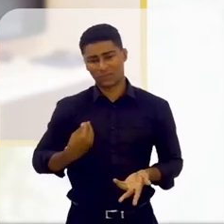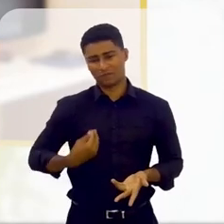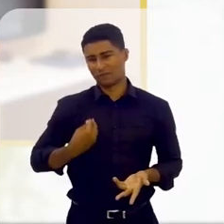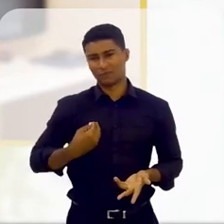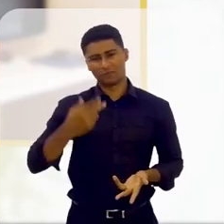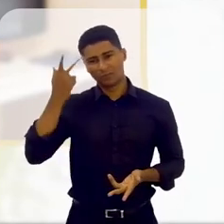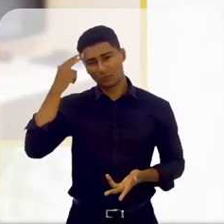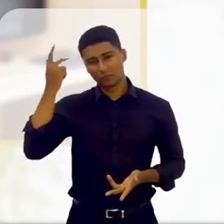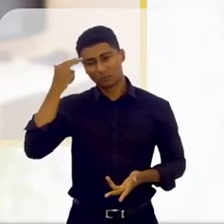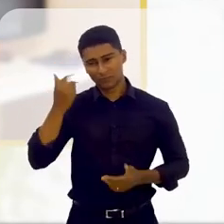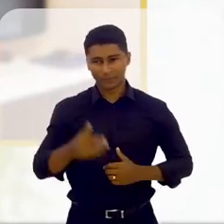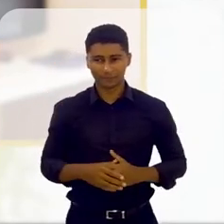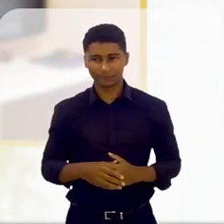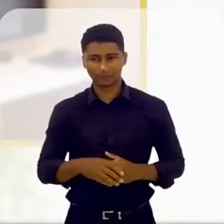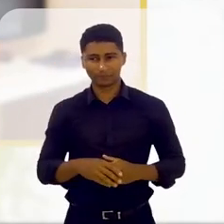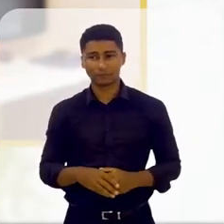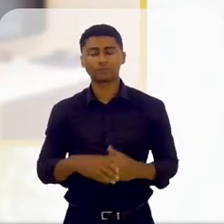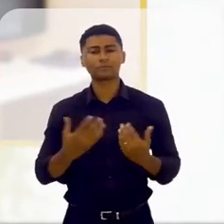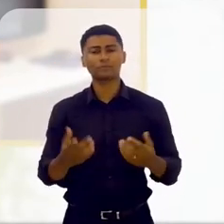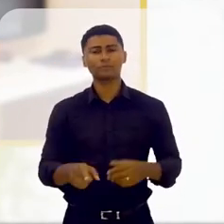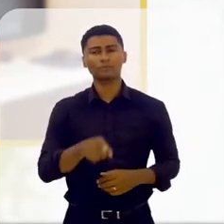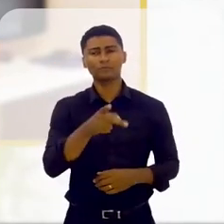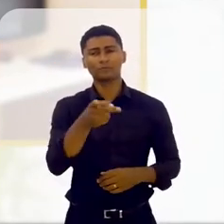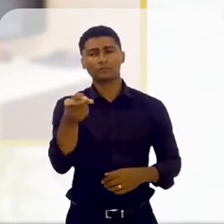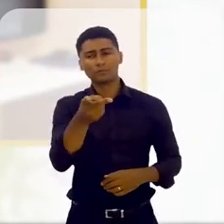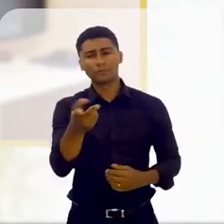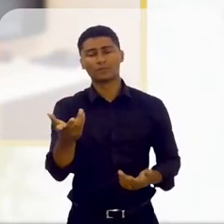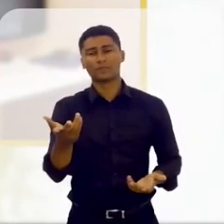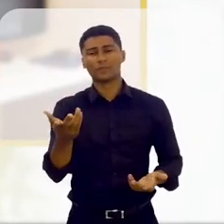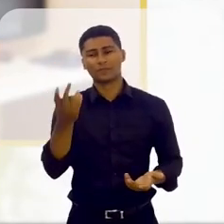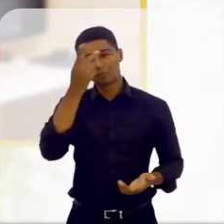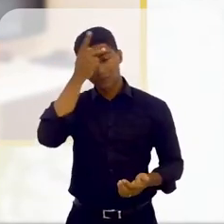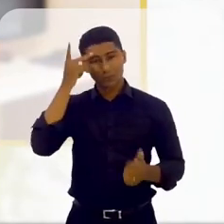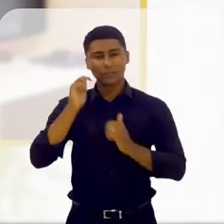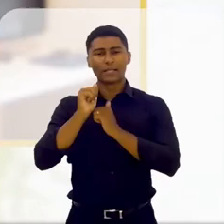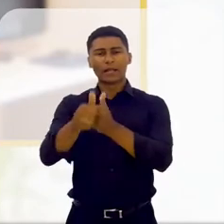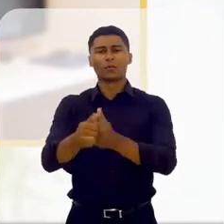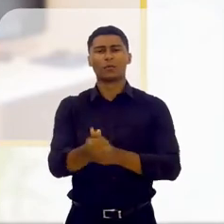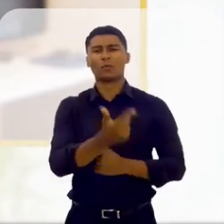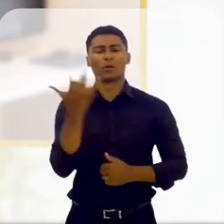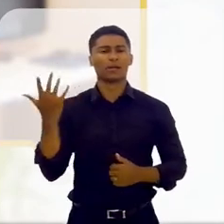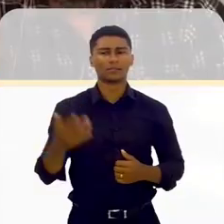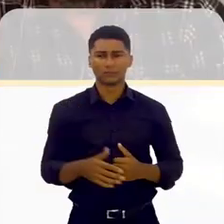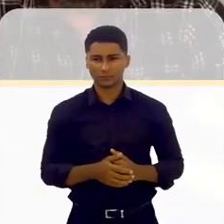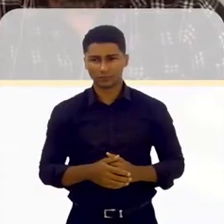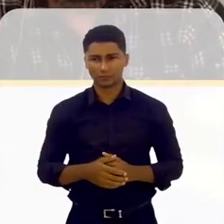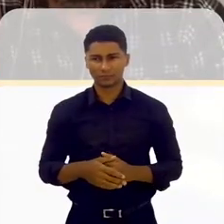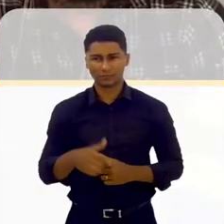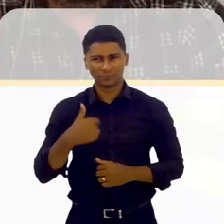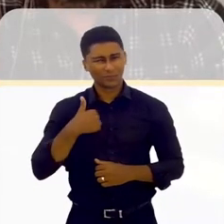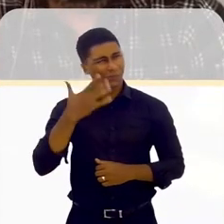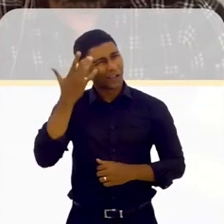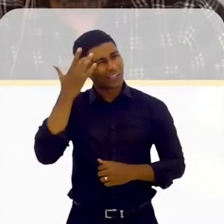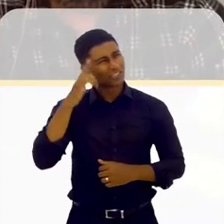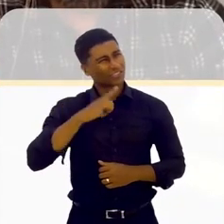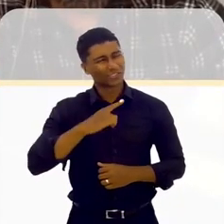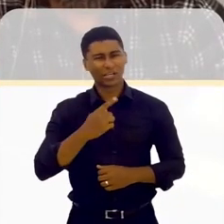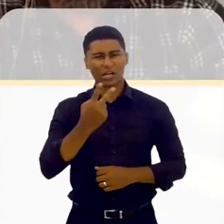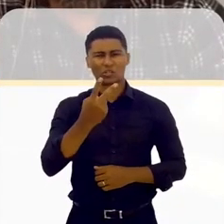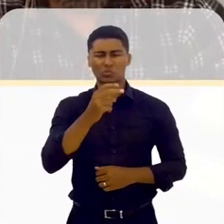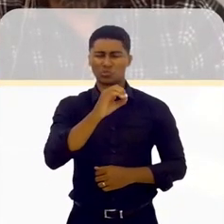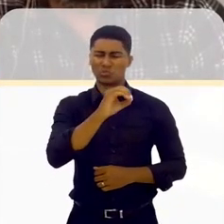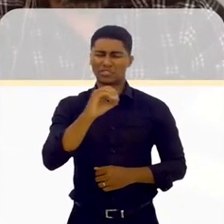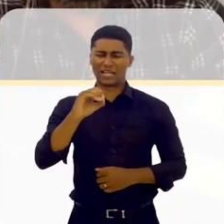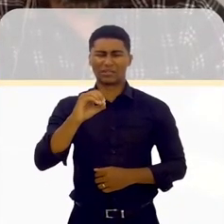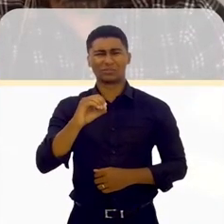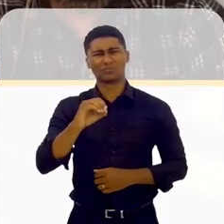vida. E aí, quantos seguidores vocês tinham? Eu acho que Enfim. eu tinha uns 200 e pouquinho, por